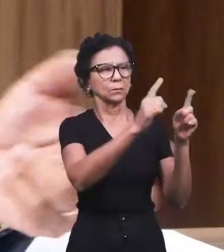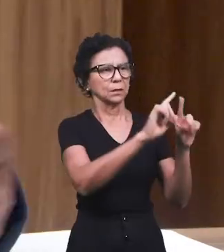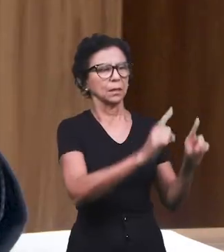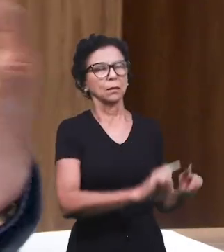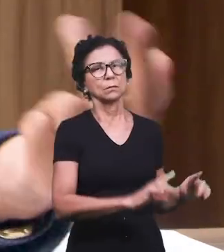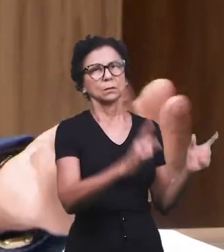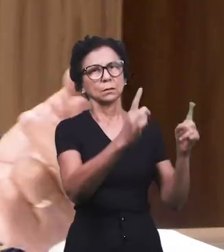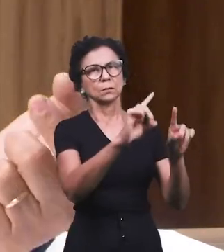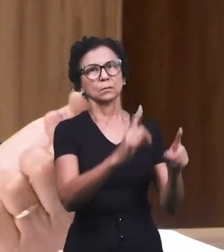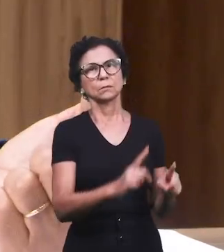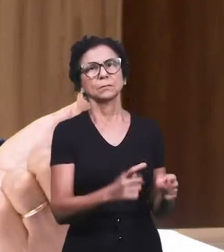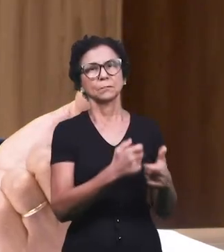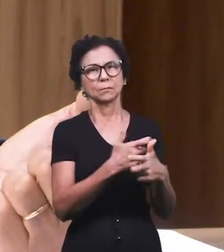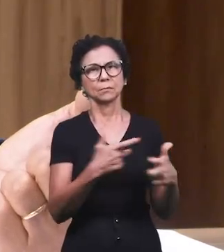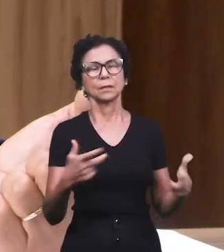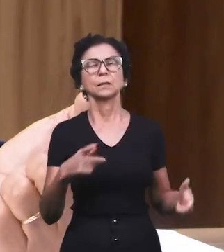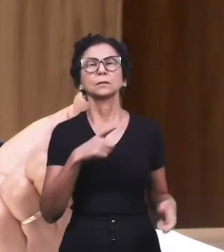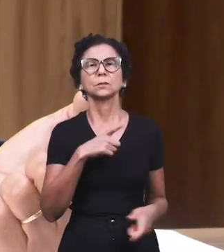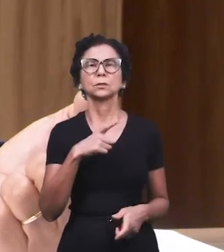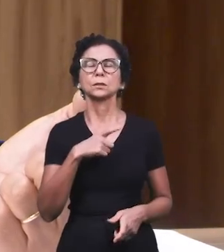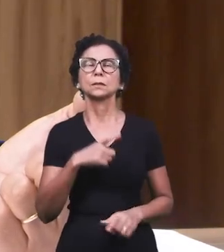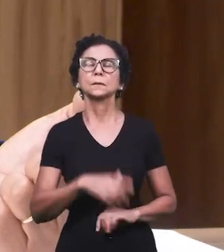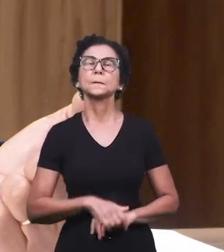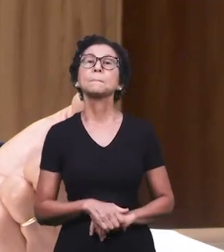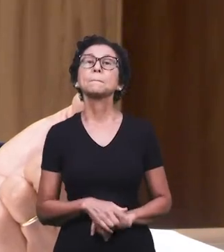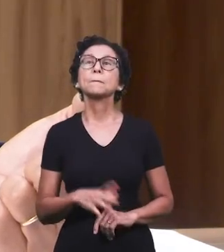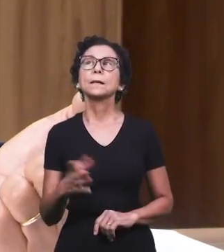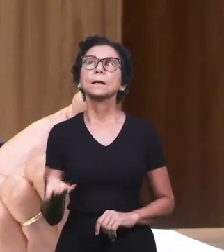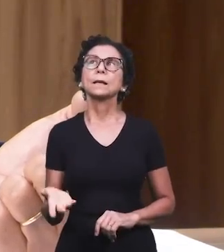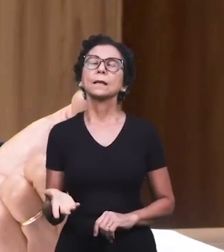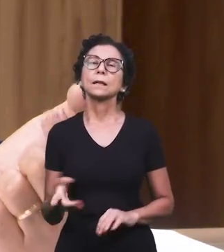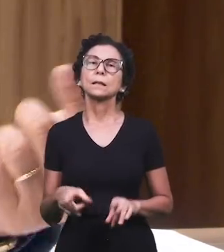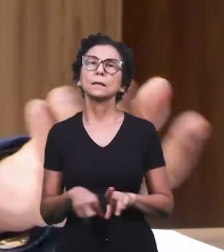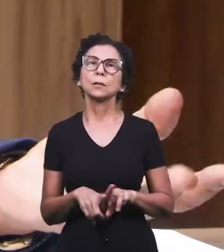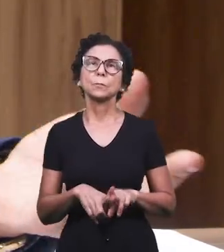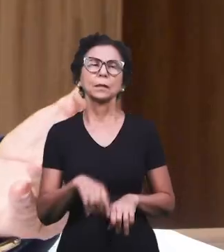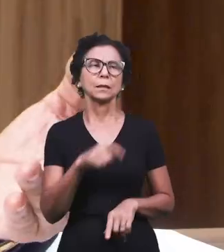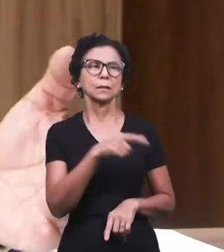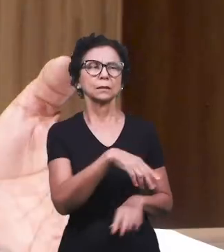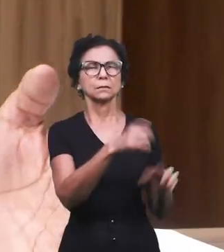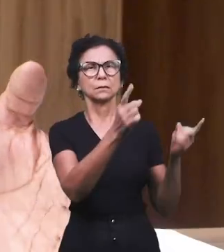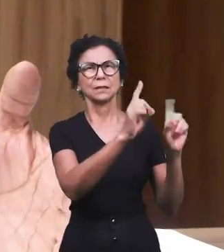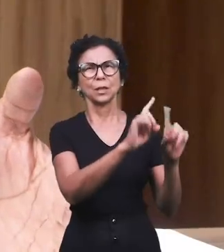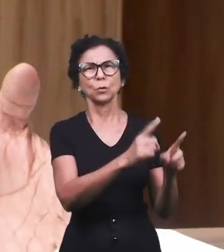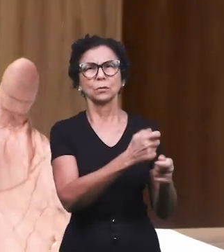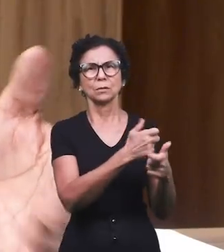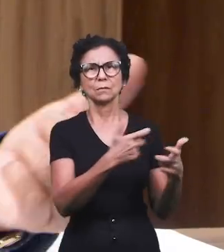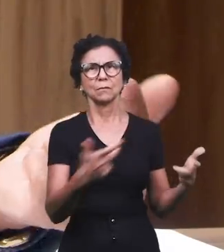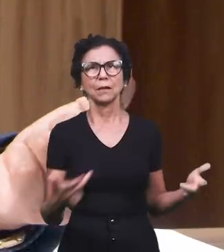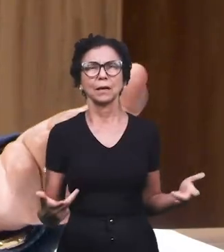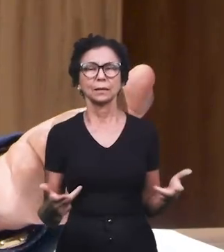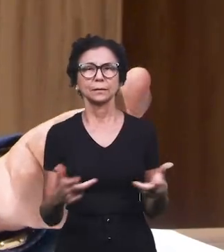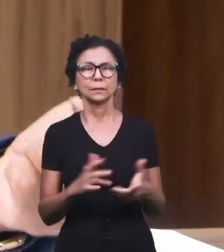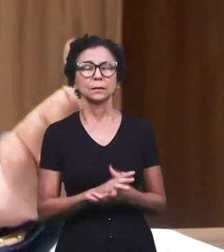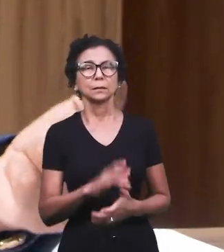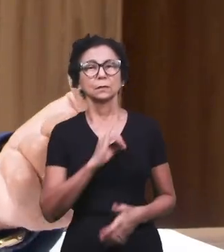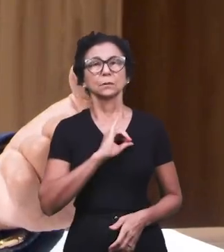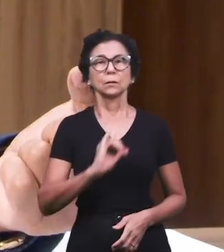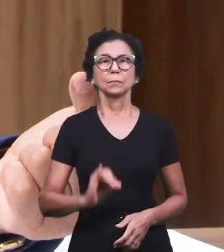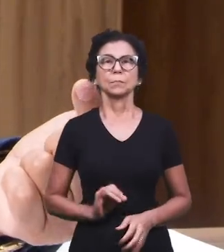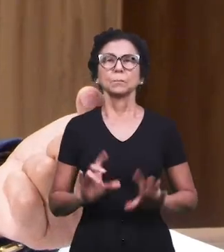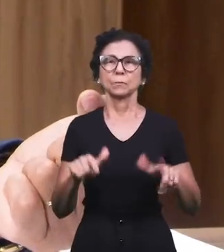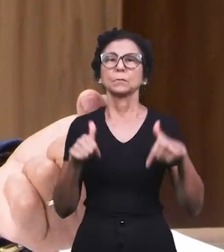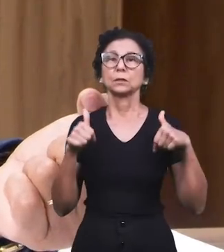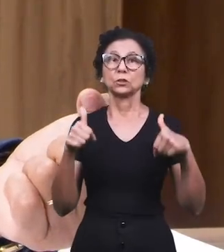deuses, tudo aquela montura de Deus que tinha lá. Então tinha várias questões que o Império